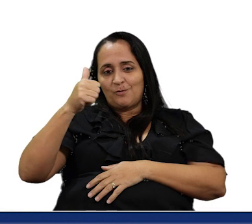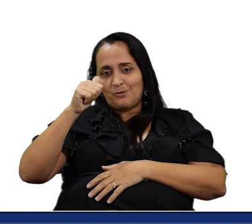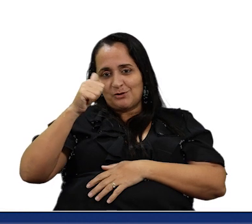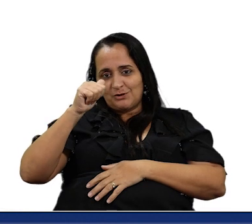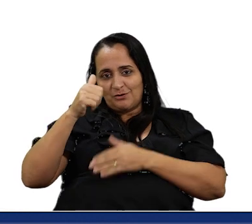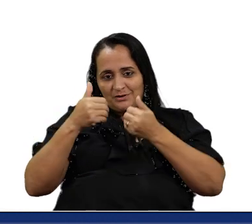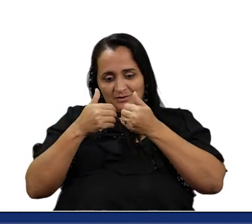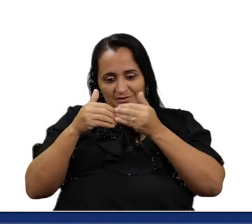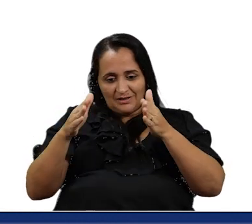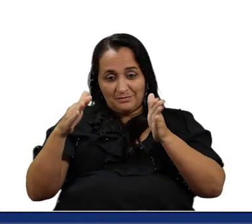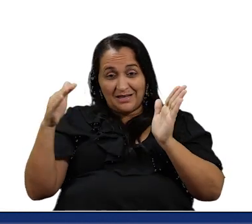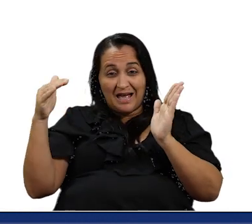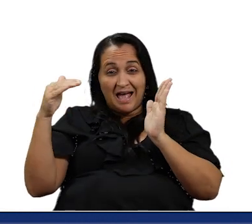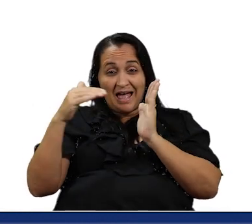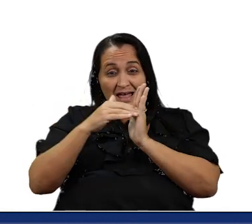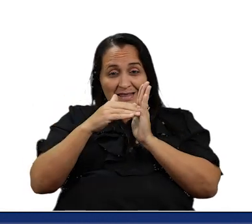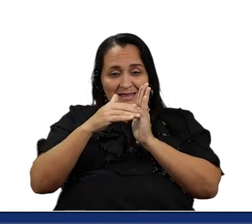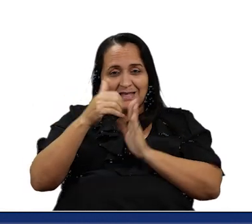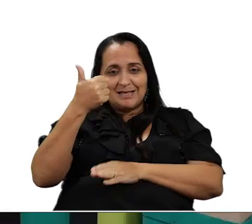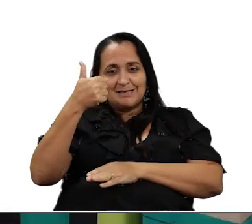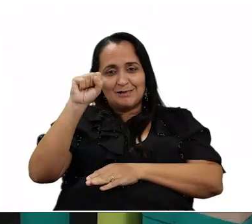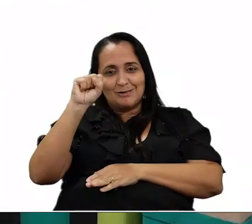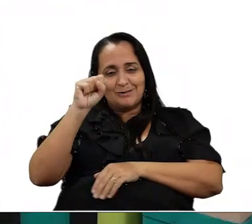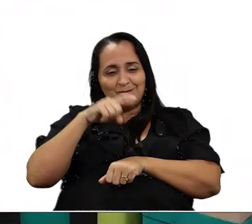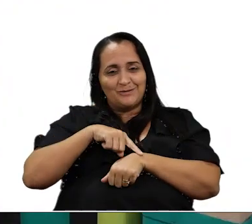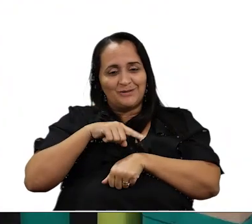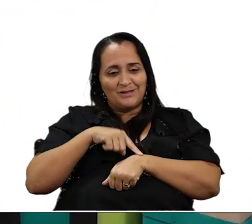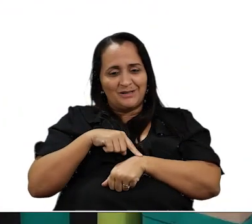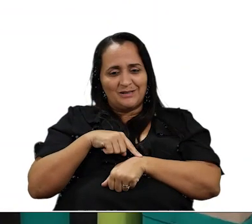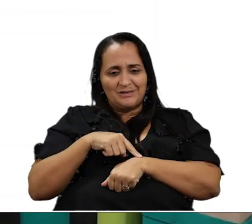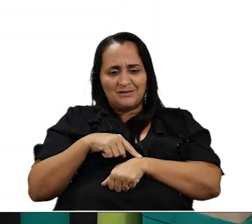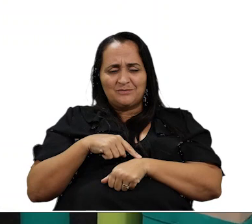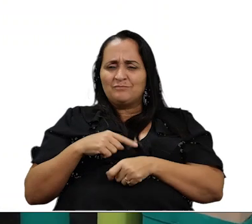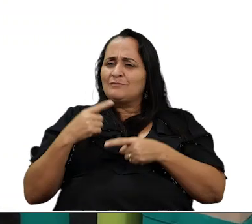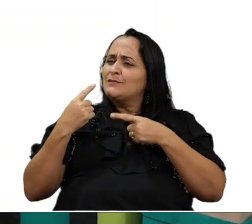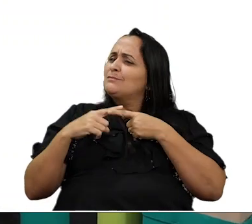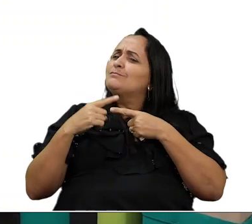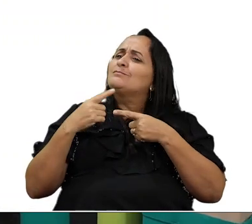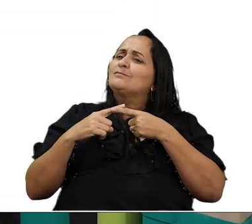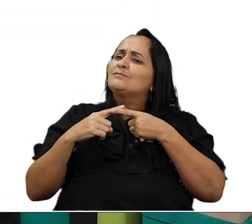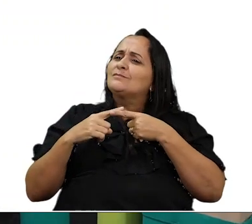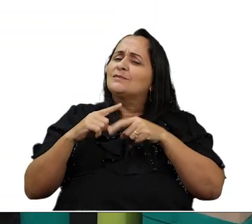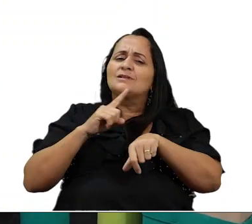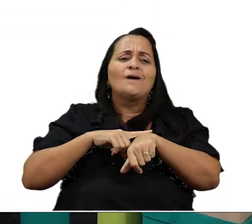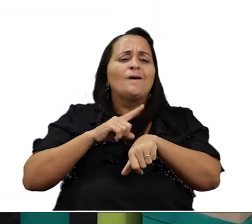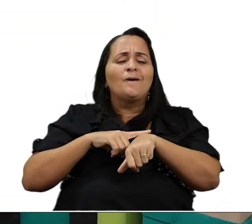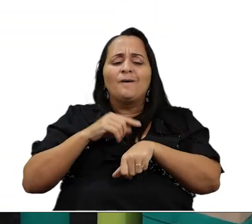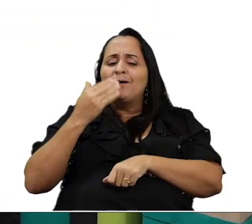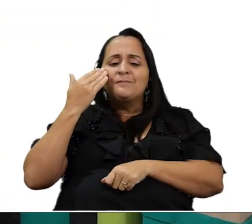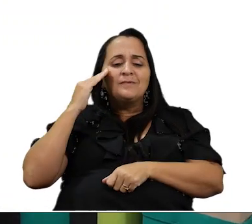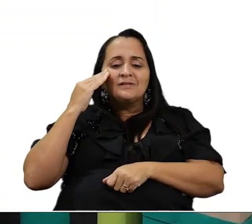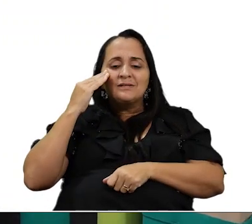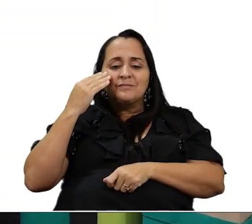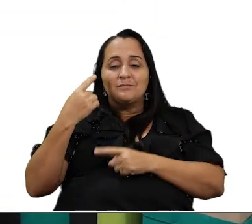horas às 18 horas. Ô, Pro, por que horas? Como é que você sabe que é horas, Pro? Porque